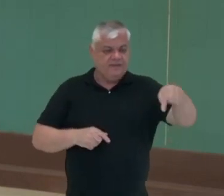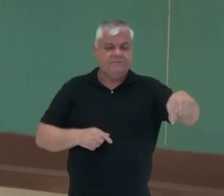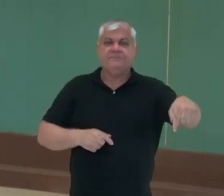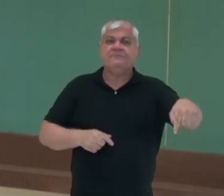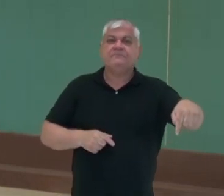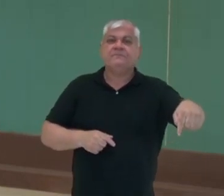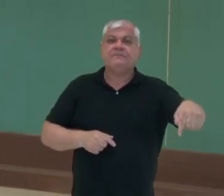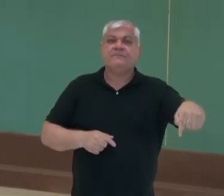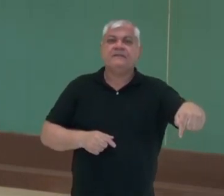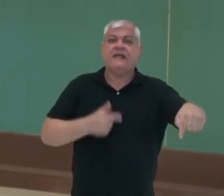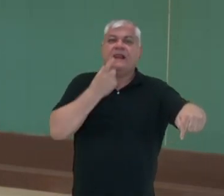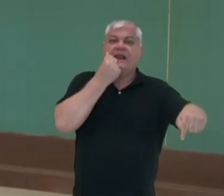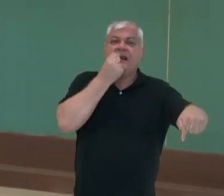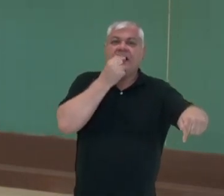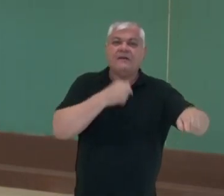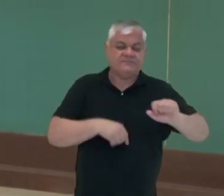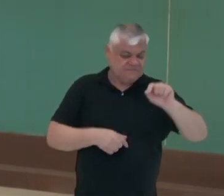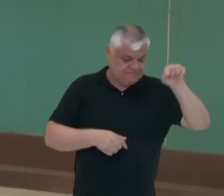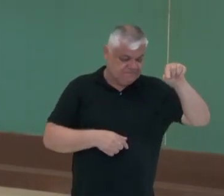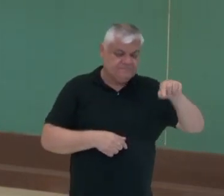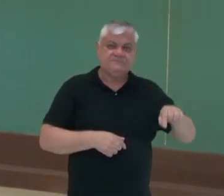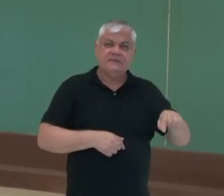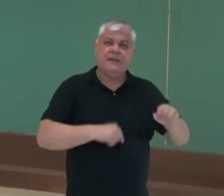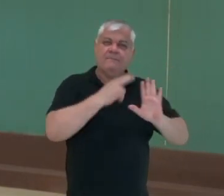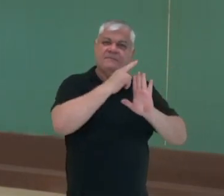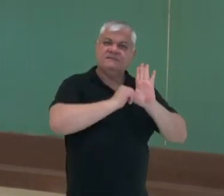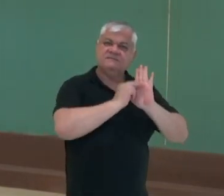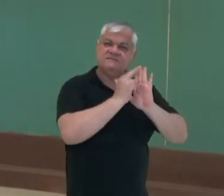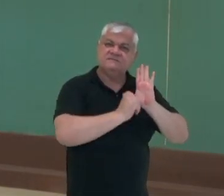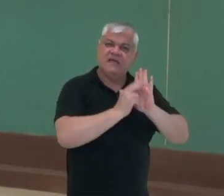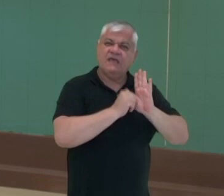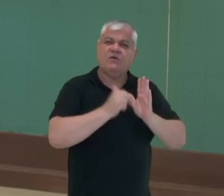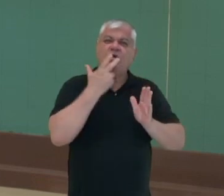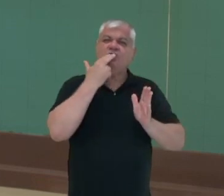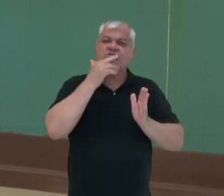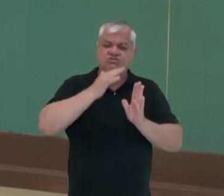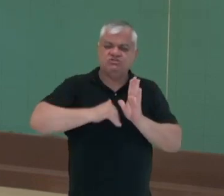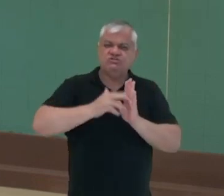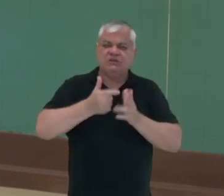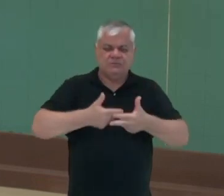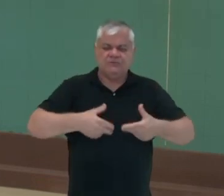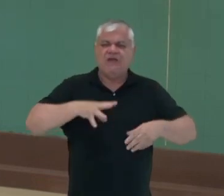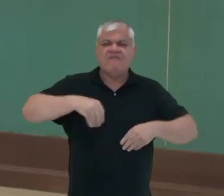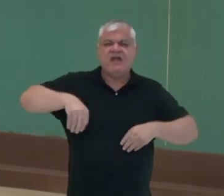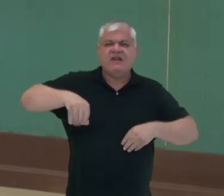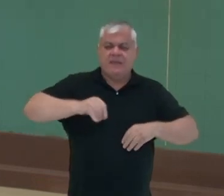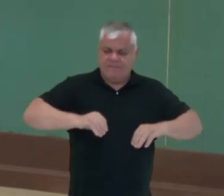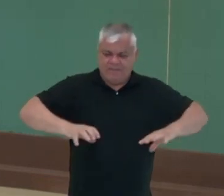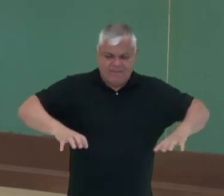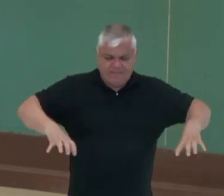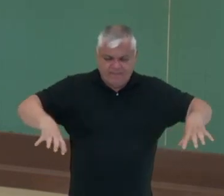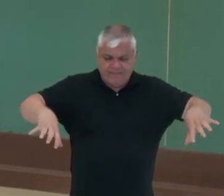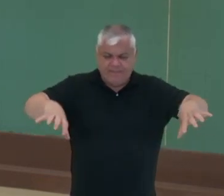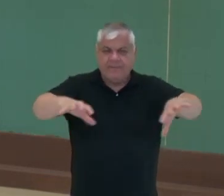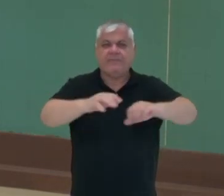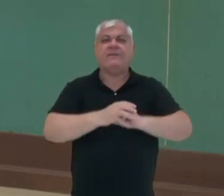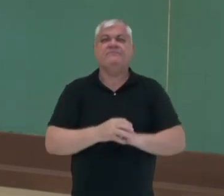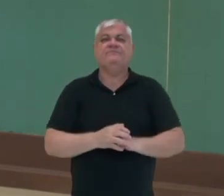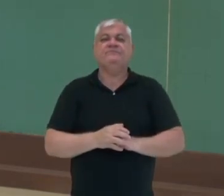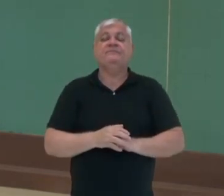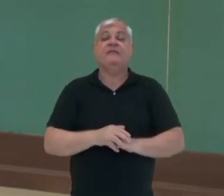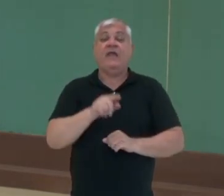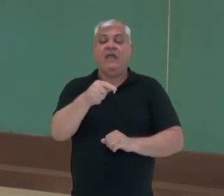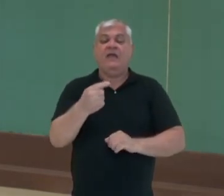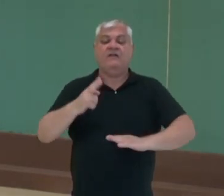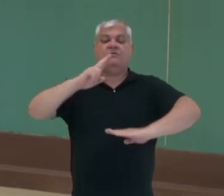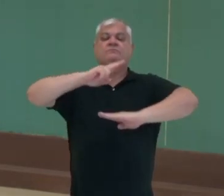colocou lápis, ela colocou pincel, tinta, farinha, um monte de coisa que você possa imaginar. E as pessoas começaram a utilizar. Ela